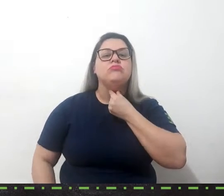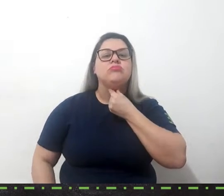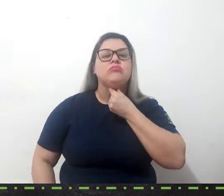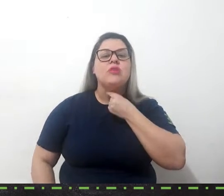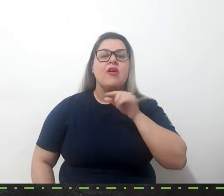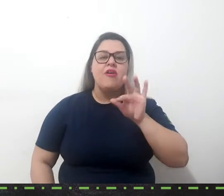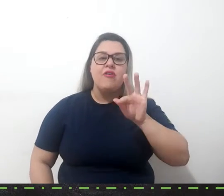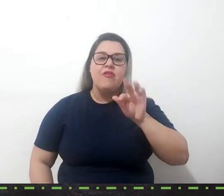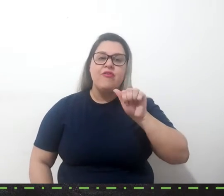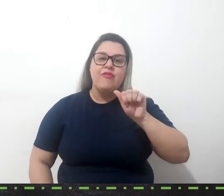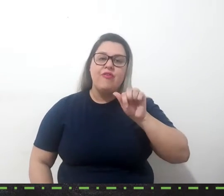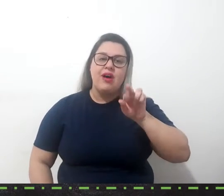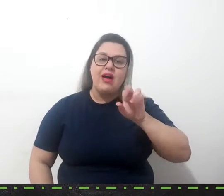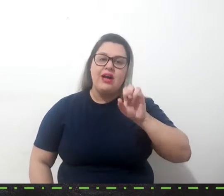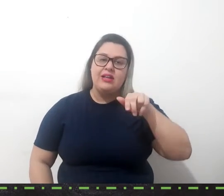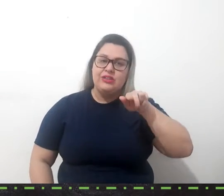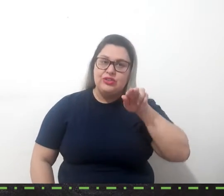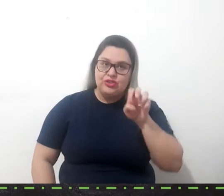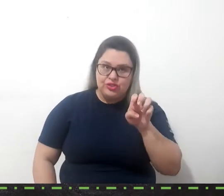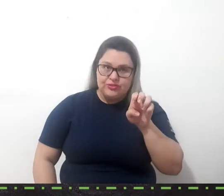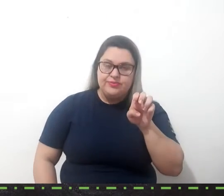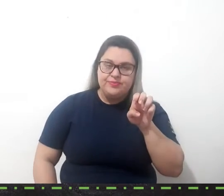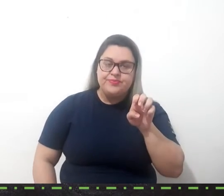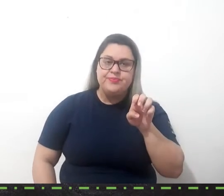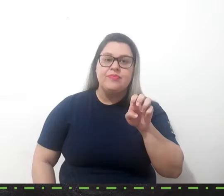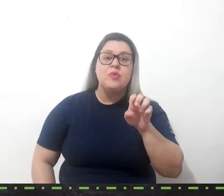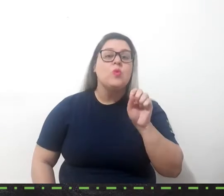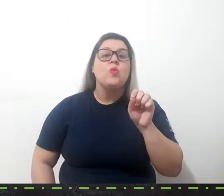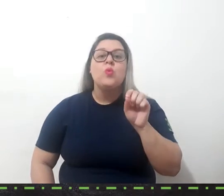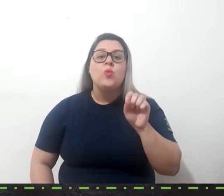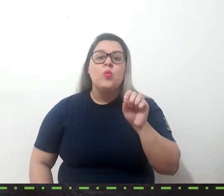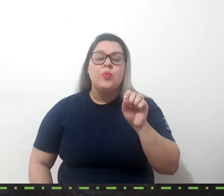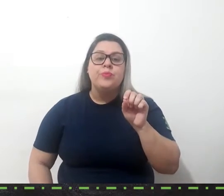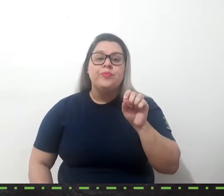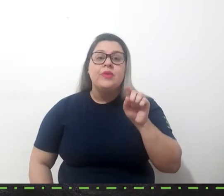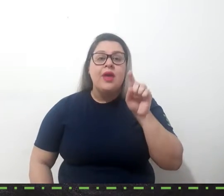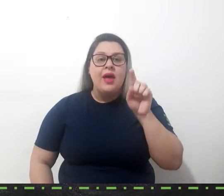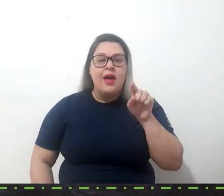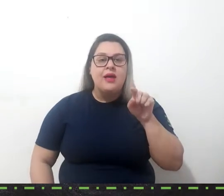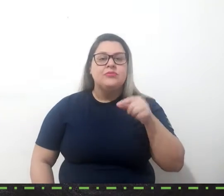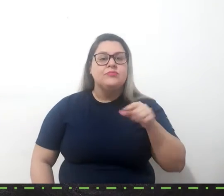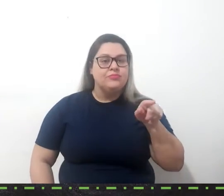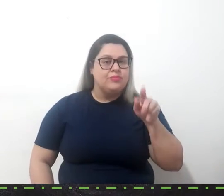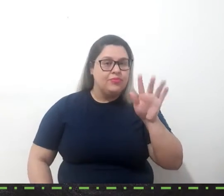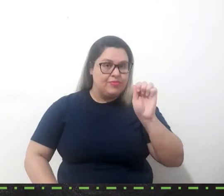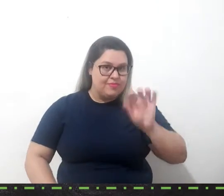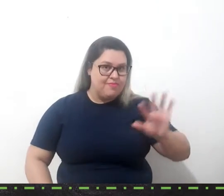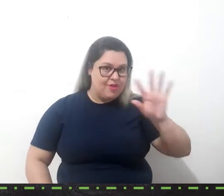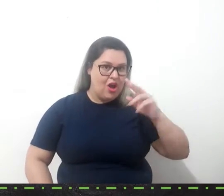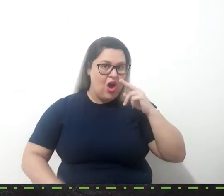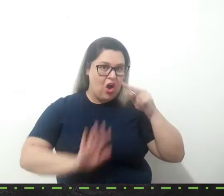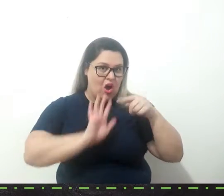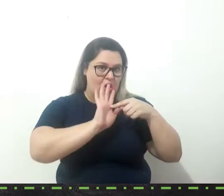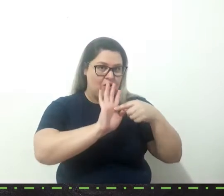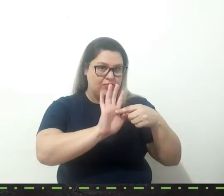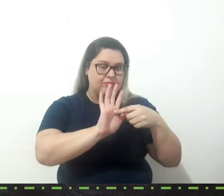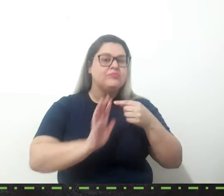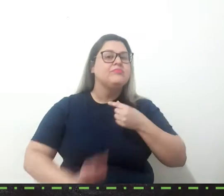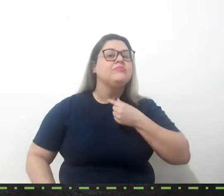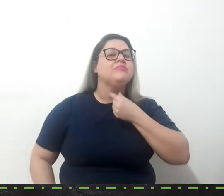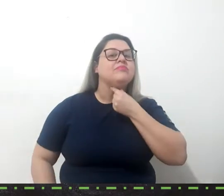faringe, tudo bem? Que é mais ou menos na região aqui, no final da nossa